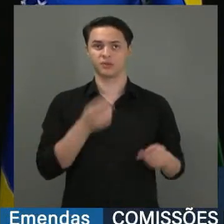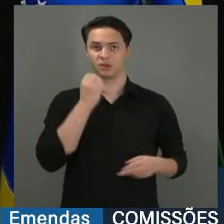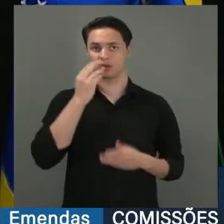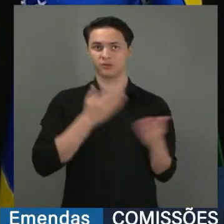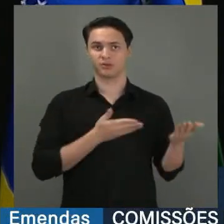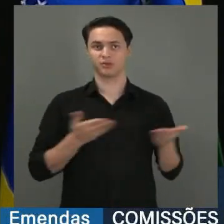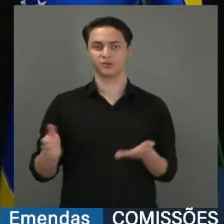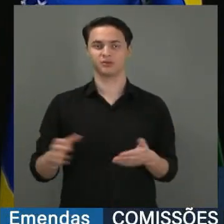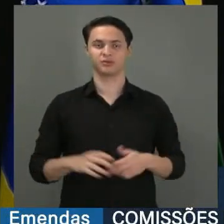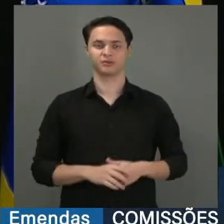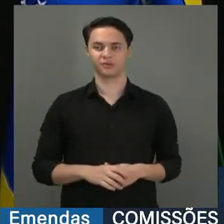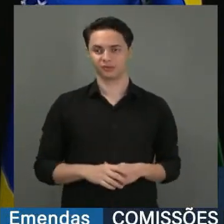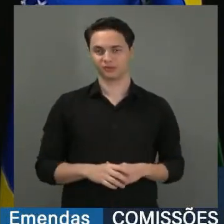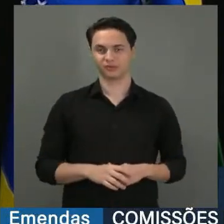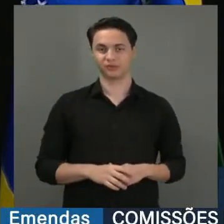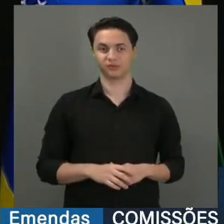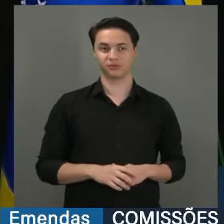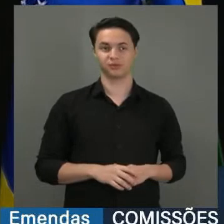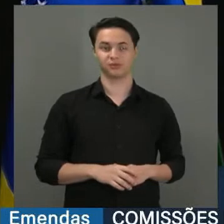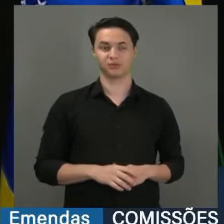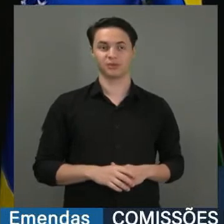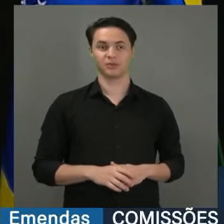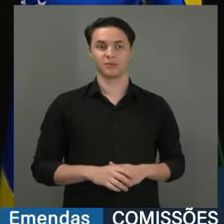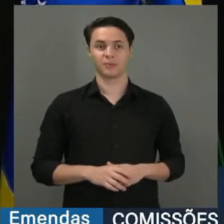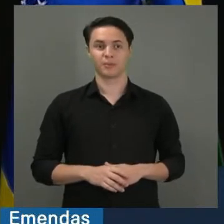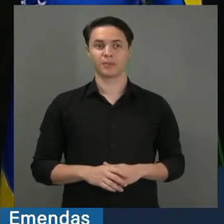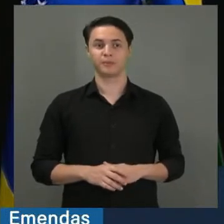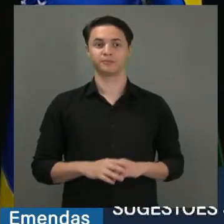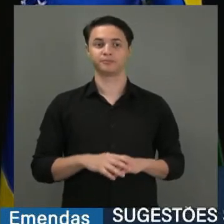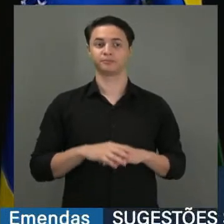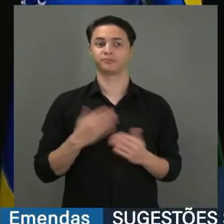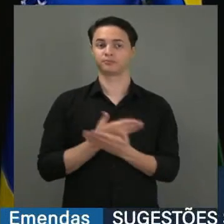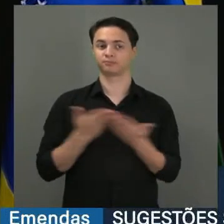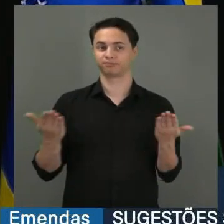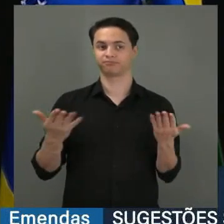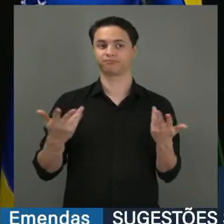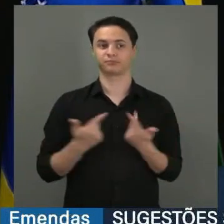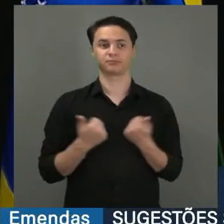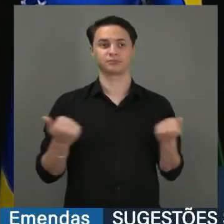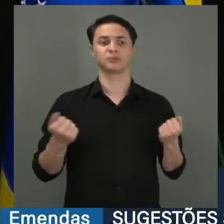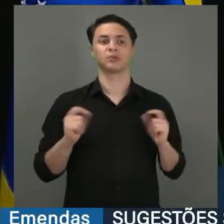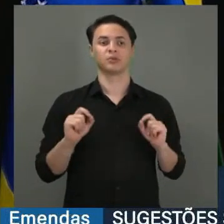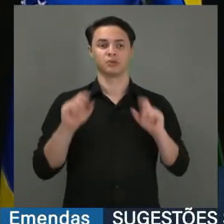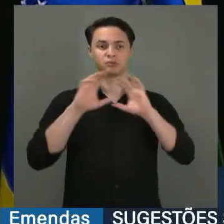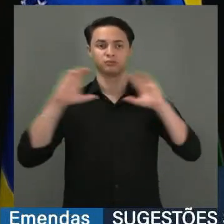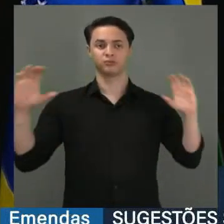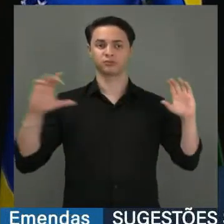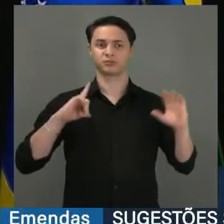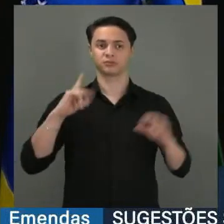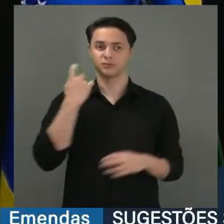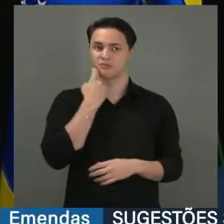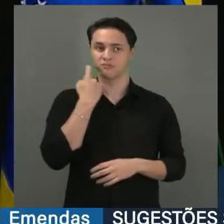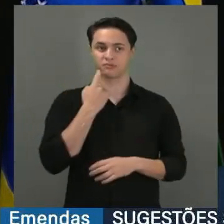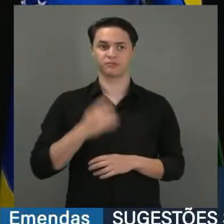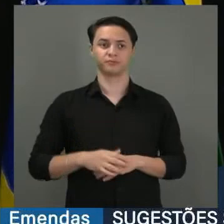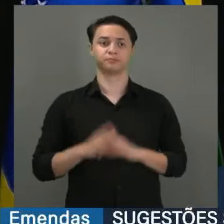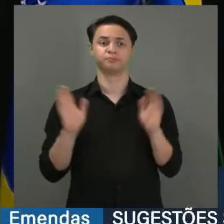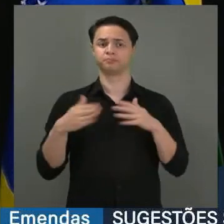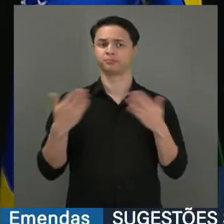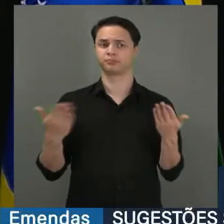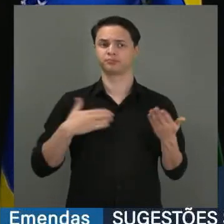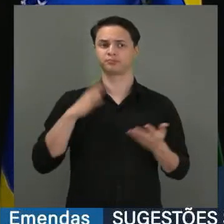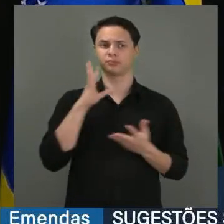muito bem-vindos aqui ao plenário do Senado Federal. Galeria cheia. Fico muito feliz com isso numa sexta-feira.